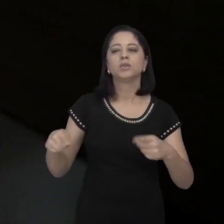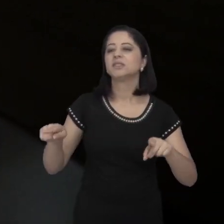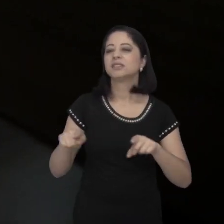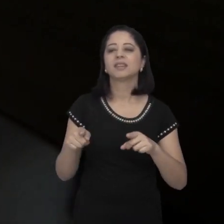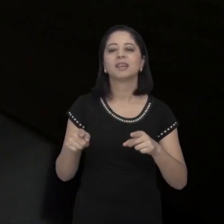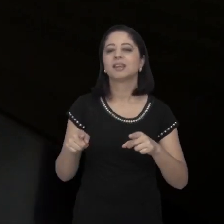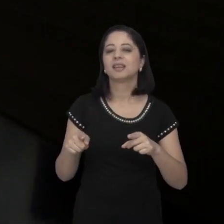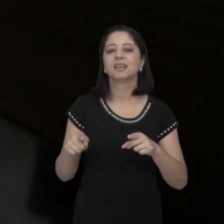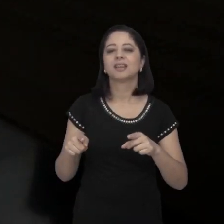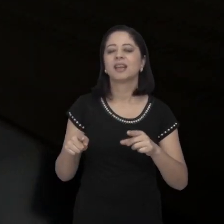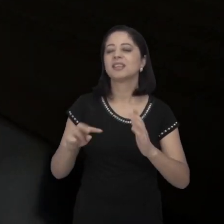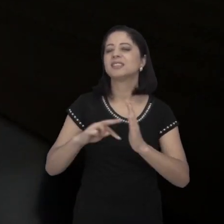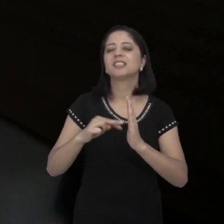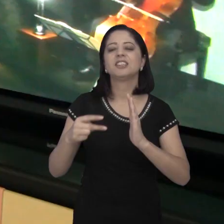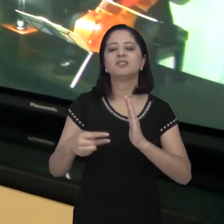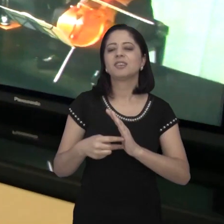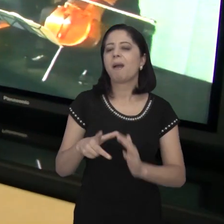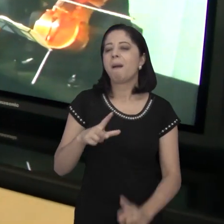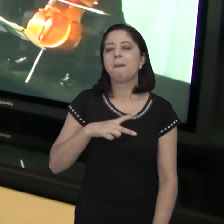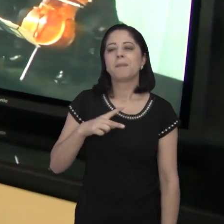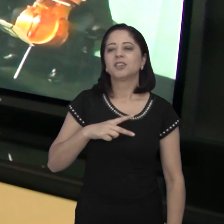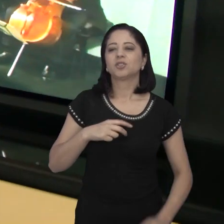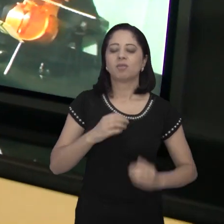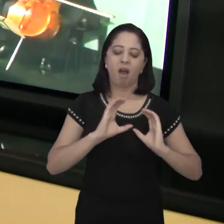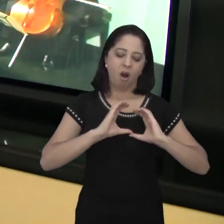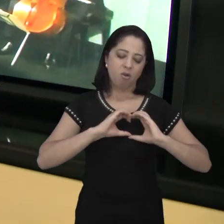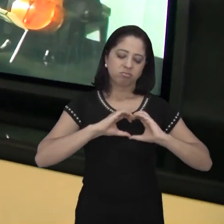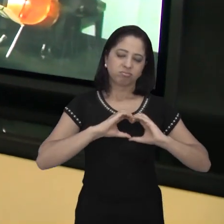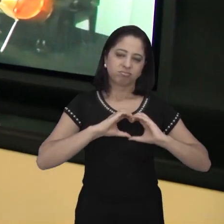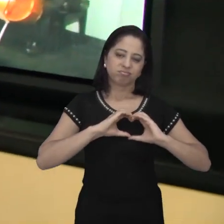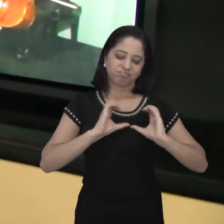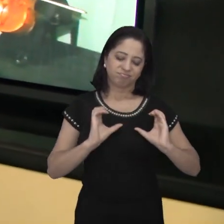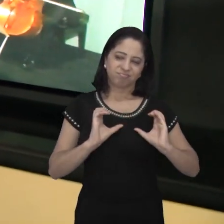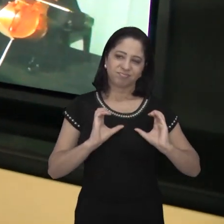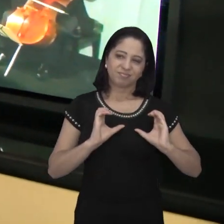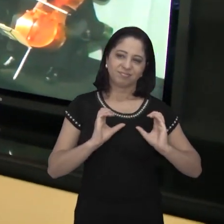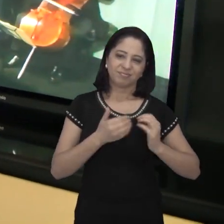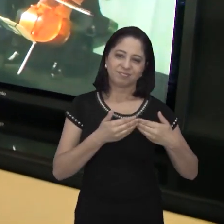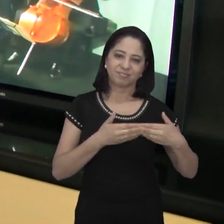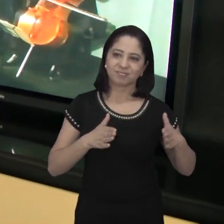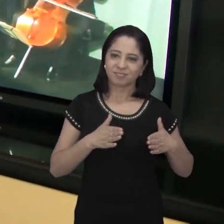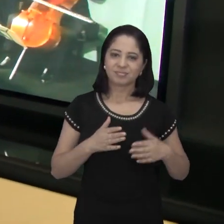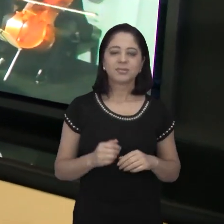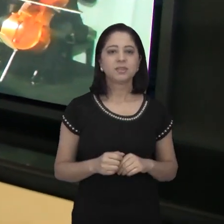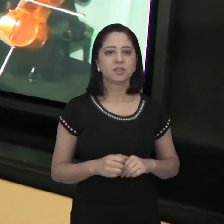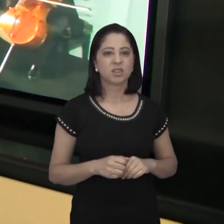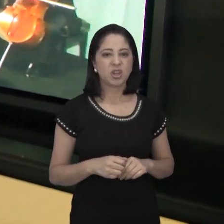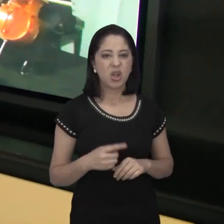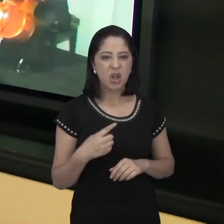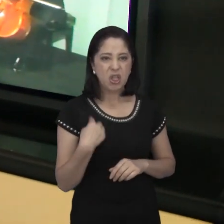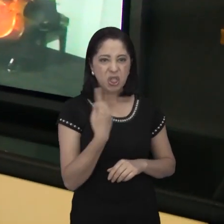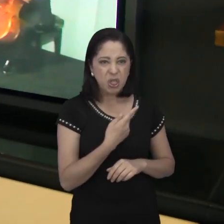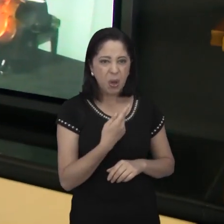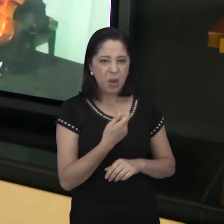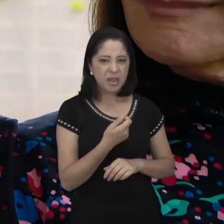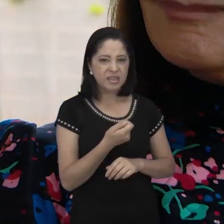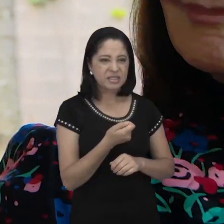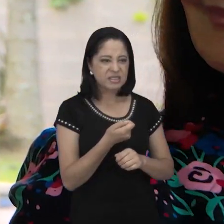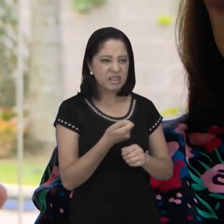tudo. Abrir a casa, abrir a intimidade é abrir o coração. Não foi nós que fomos